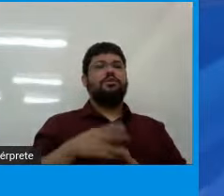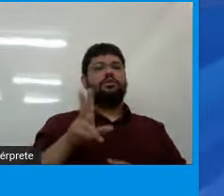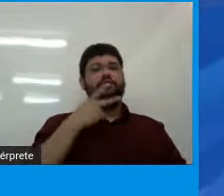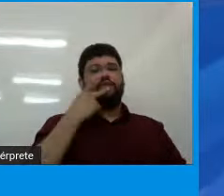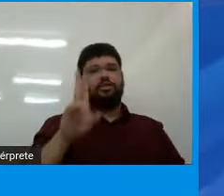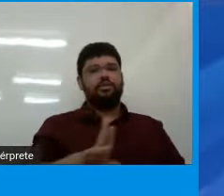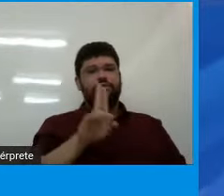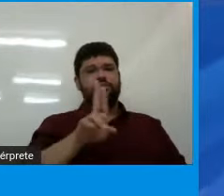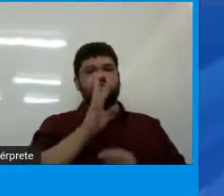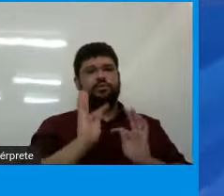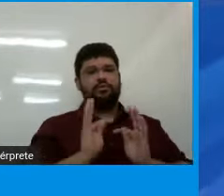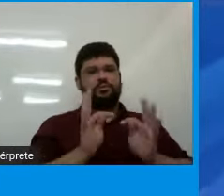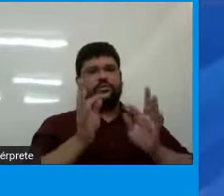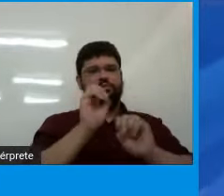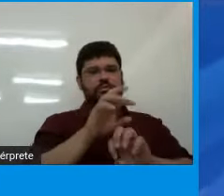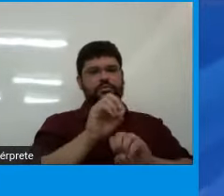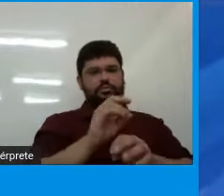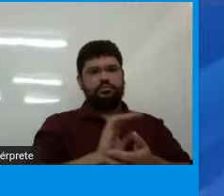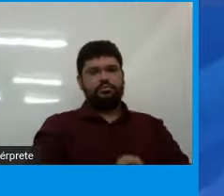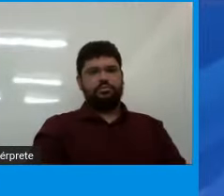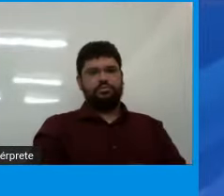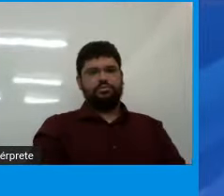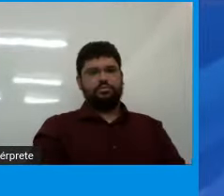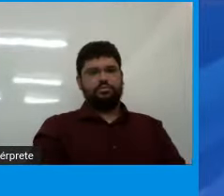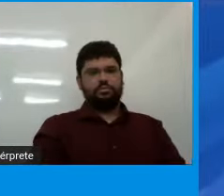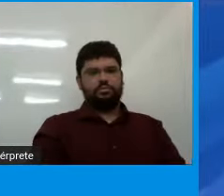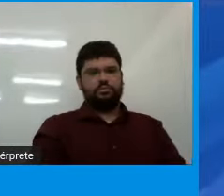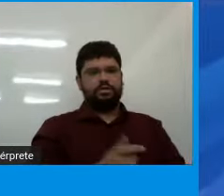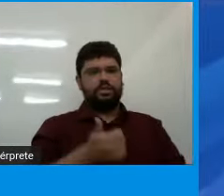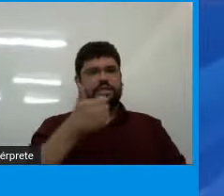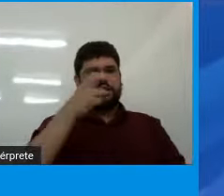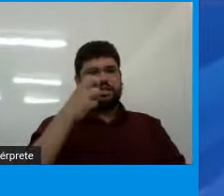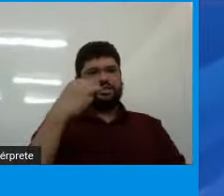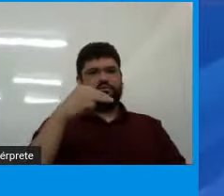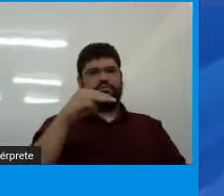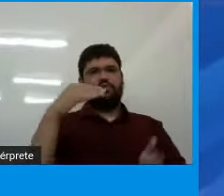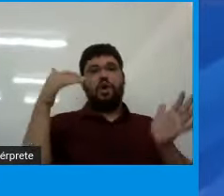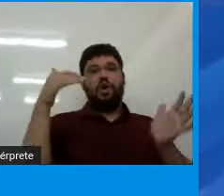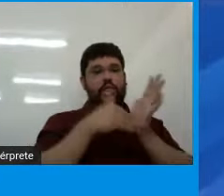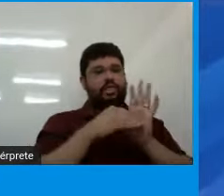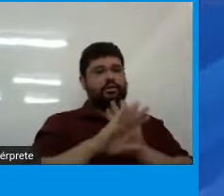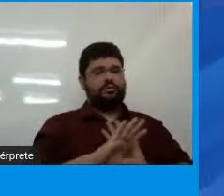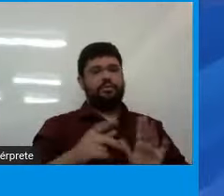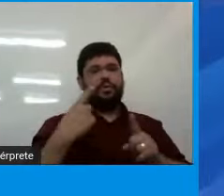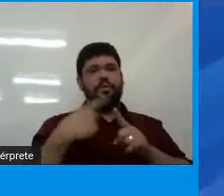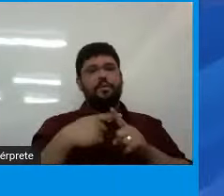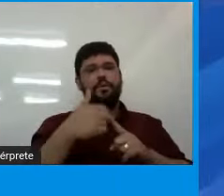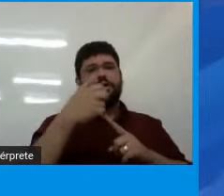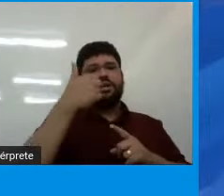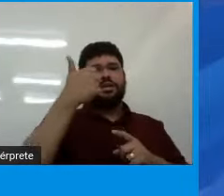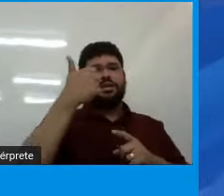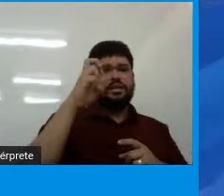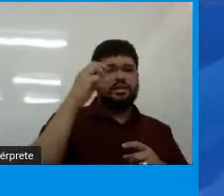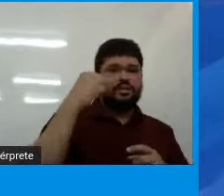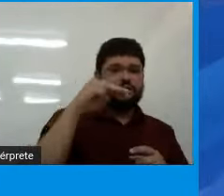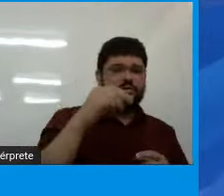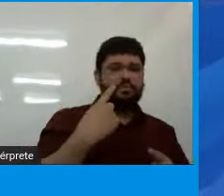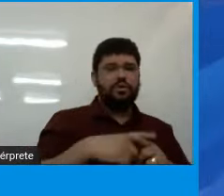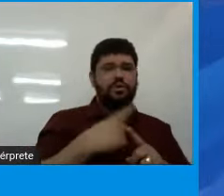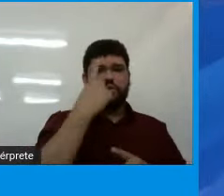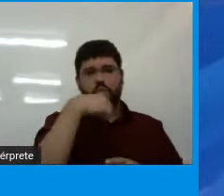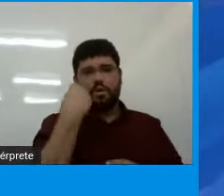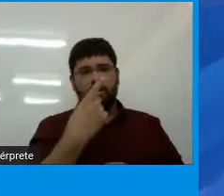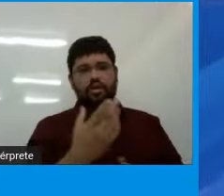na educação. E eu coloco aí, sugiro de, no máximo, 15 minutos. Pessoal, por que 15 minutos? Por que um áudio de 5 minutos?